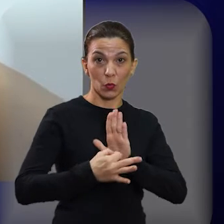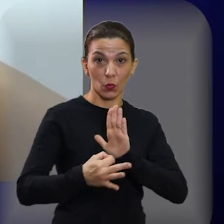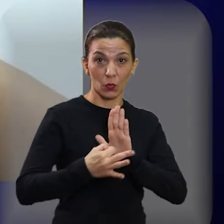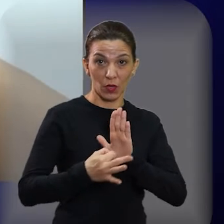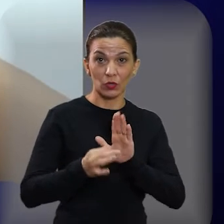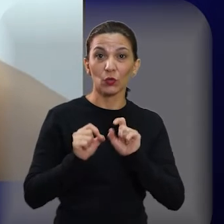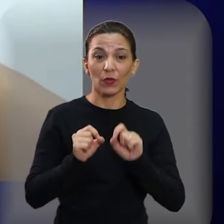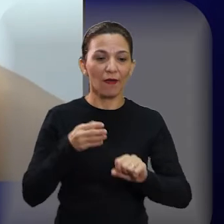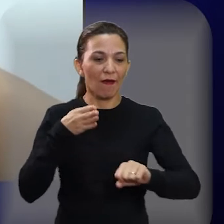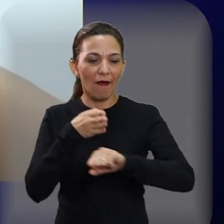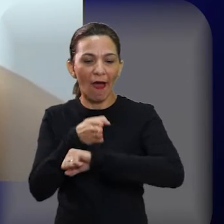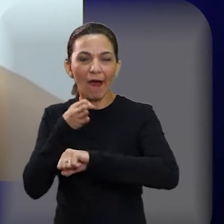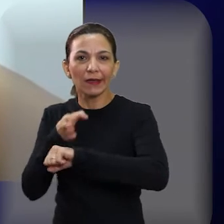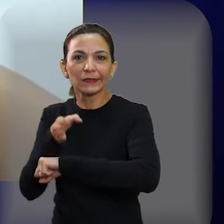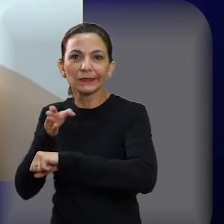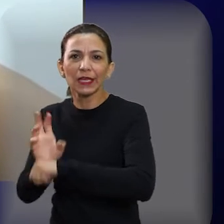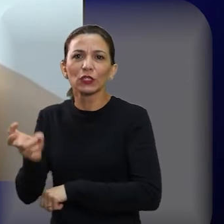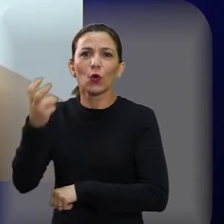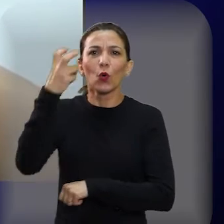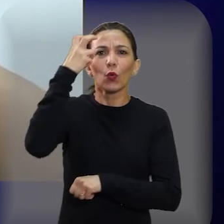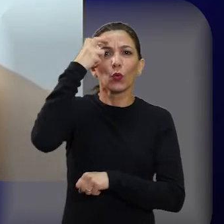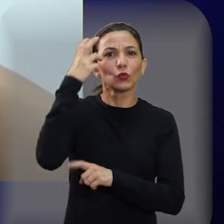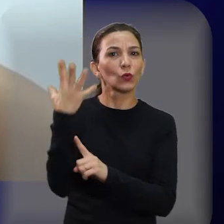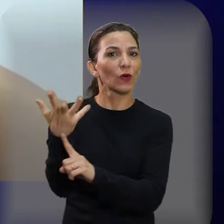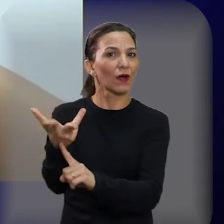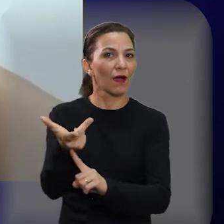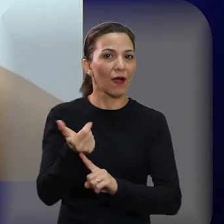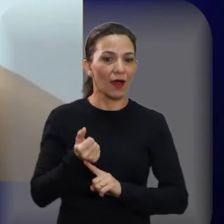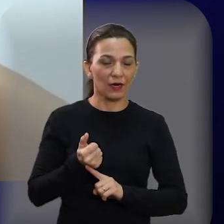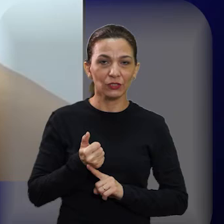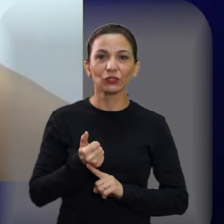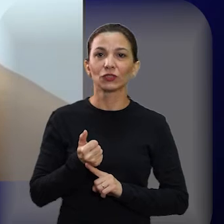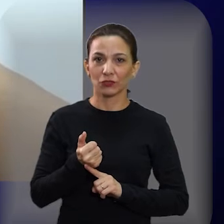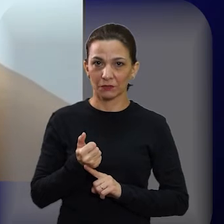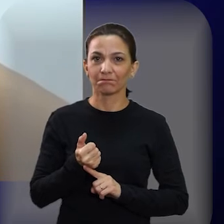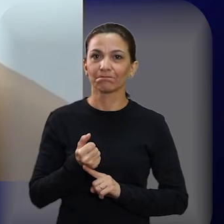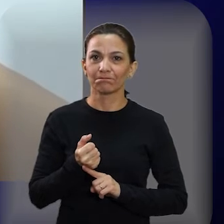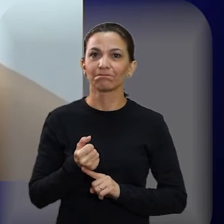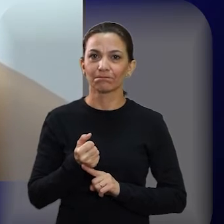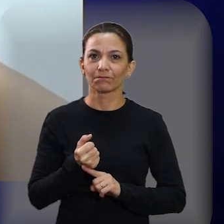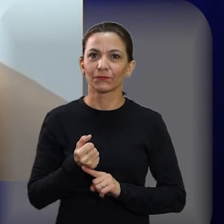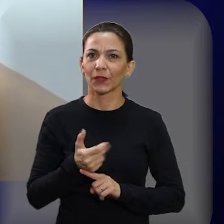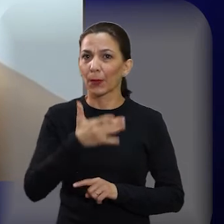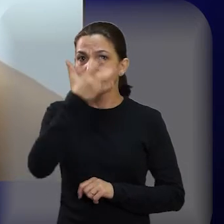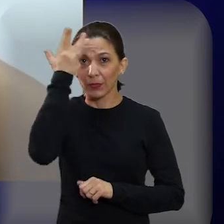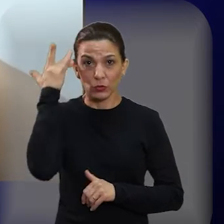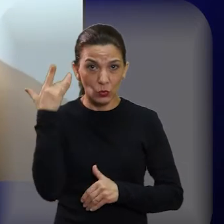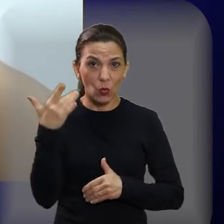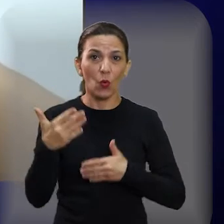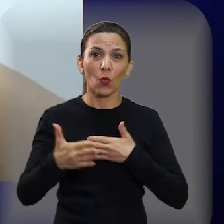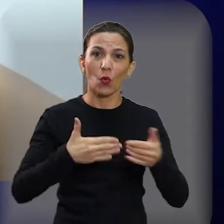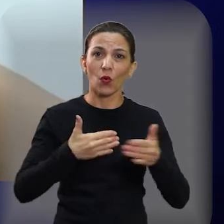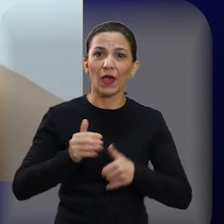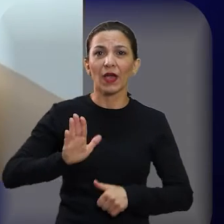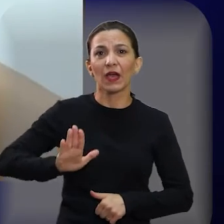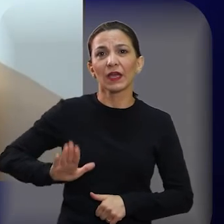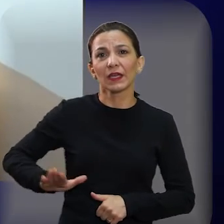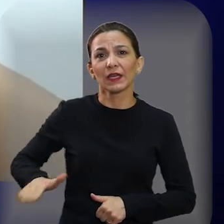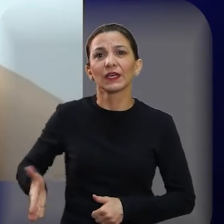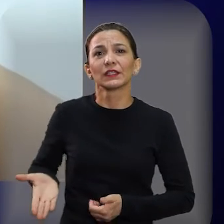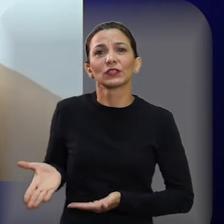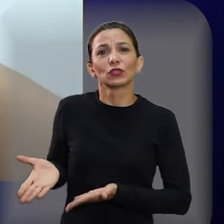de descentralizar o acesso à cultura e às artes. Então, qualquer pessoa,